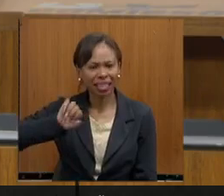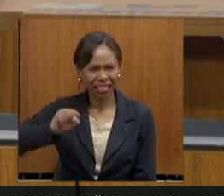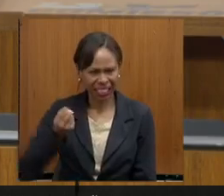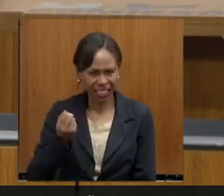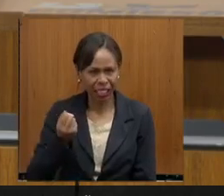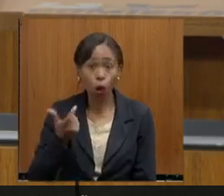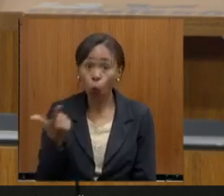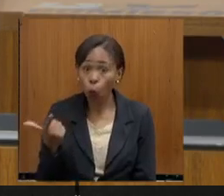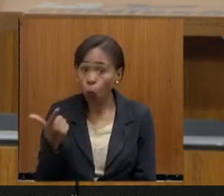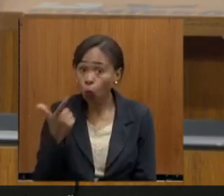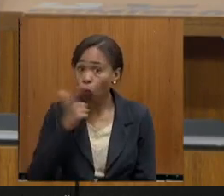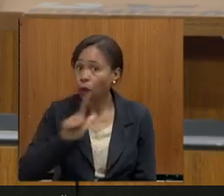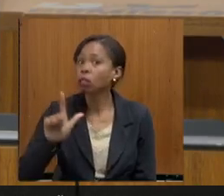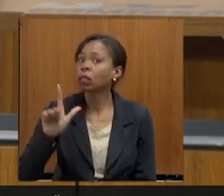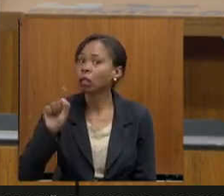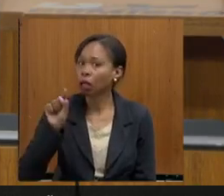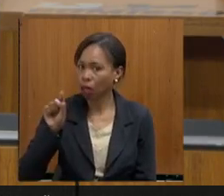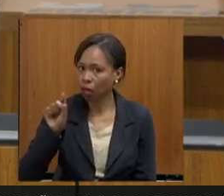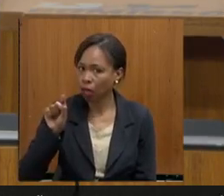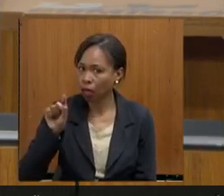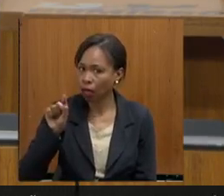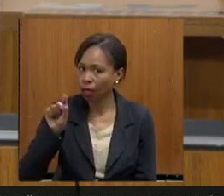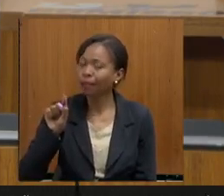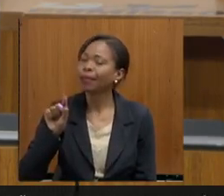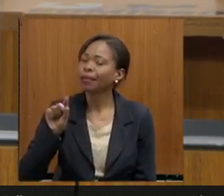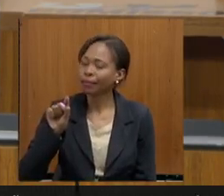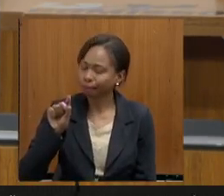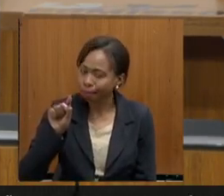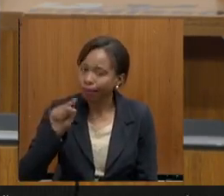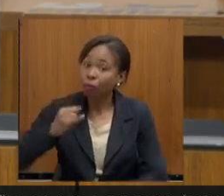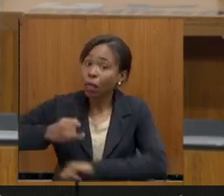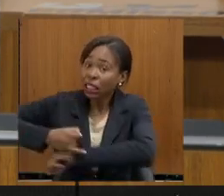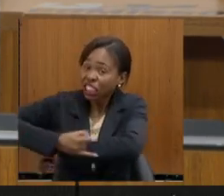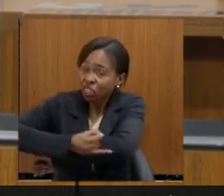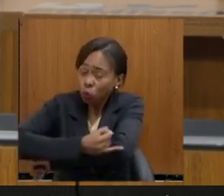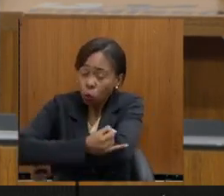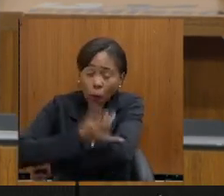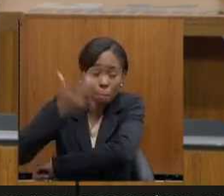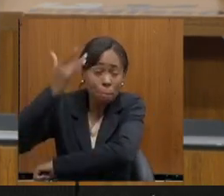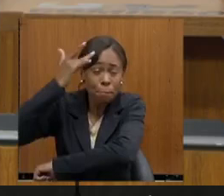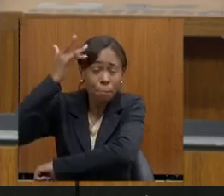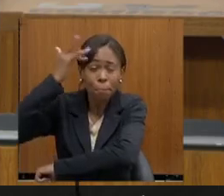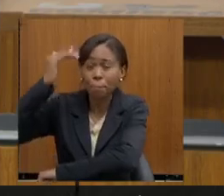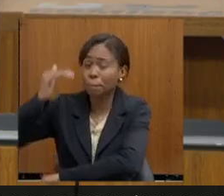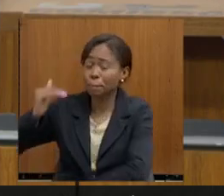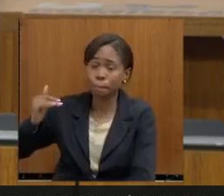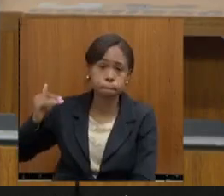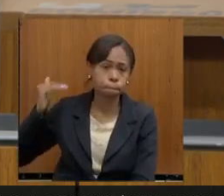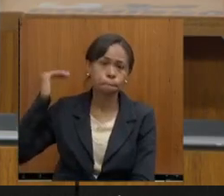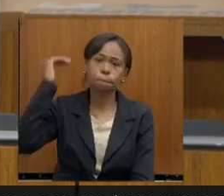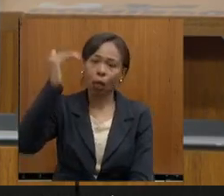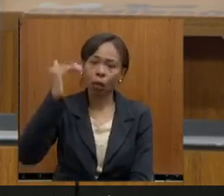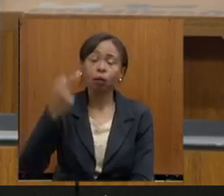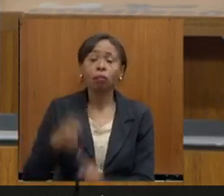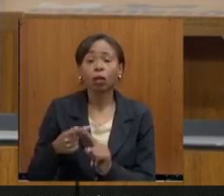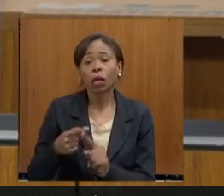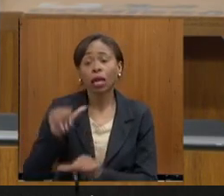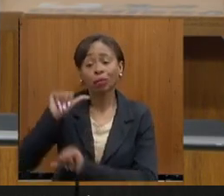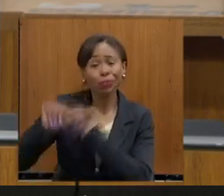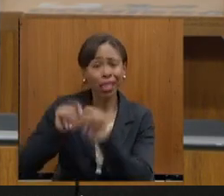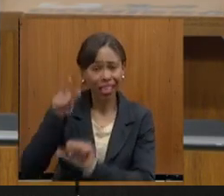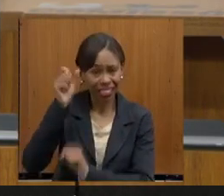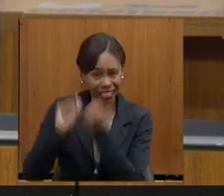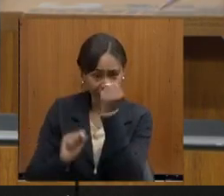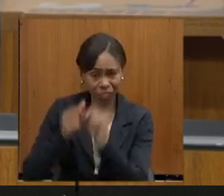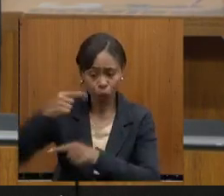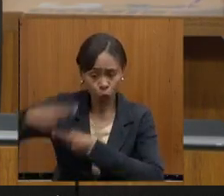muito além é aquilo que é a infraestrutura de hoje né porque nós vamos renovar essas usinas com a capacidade